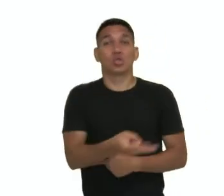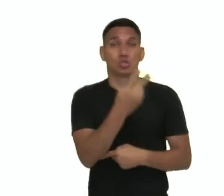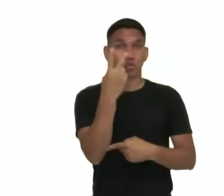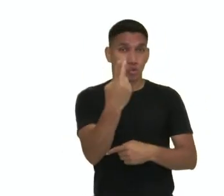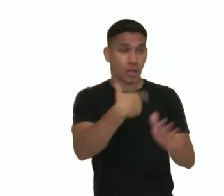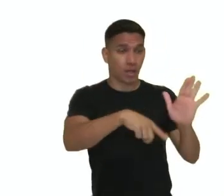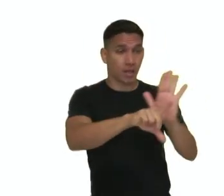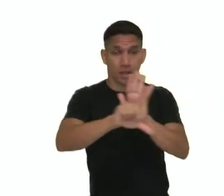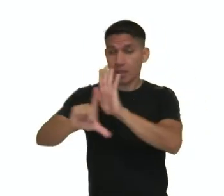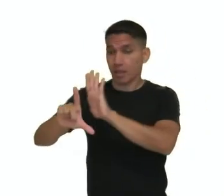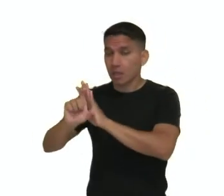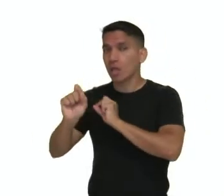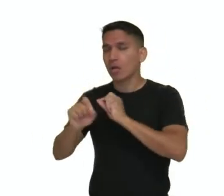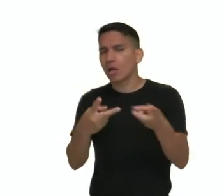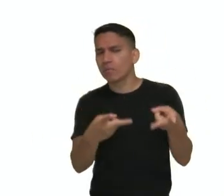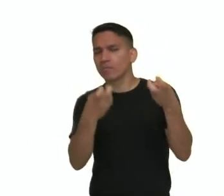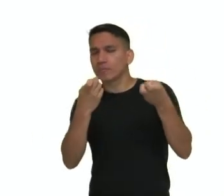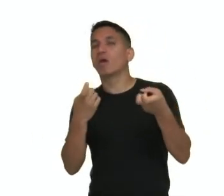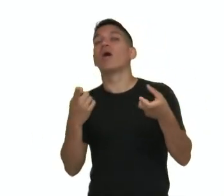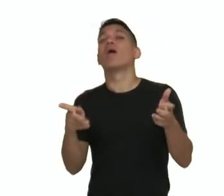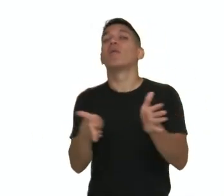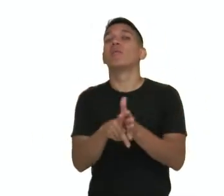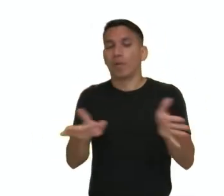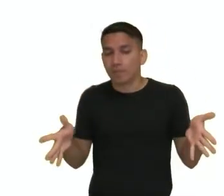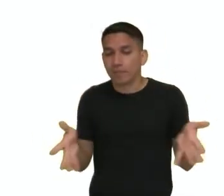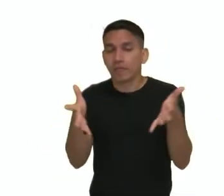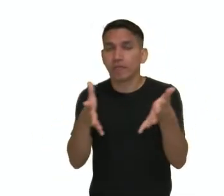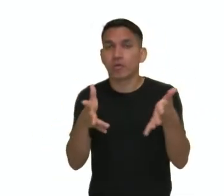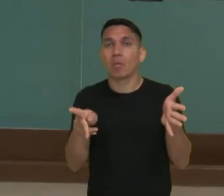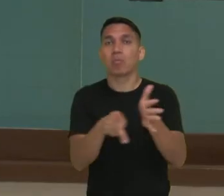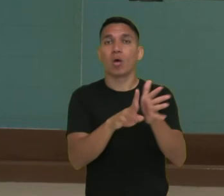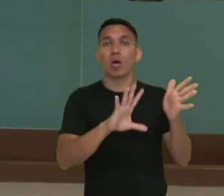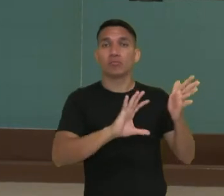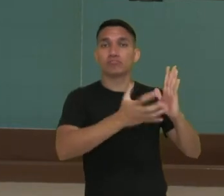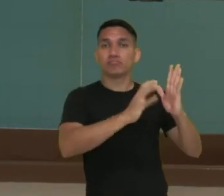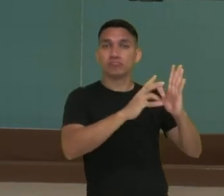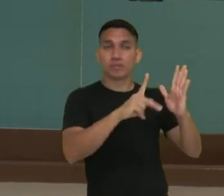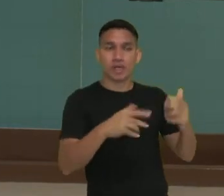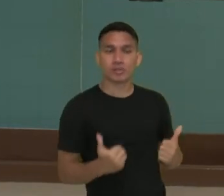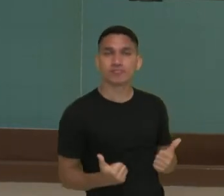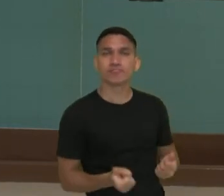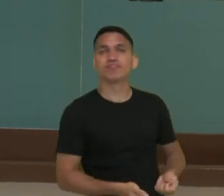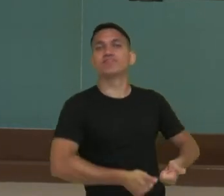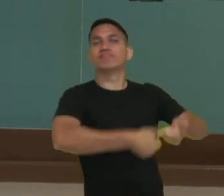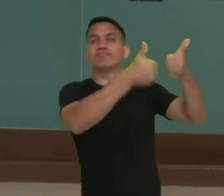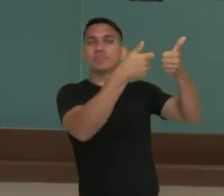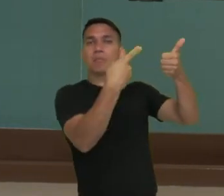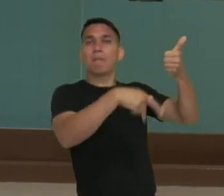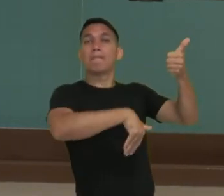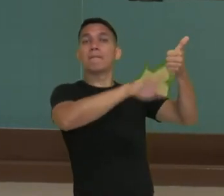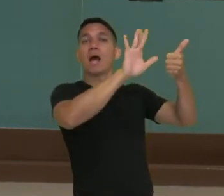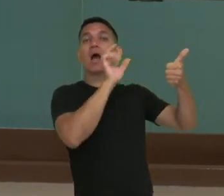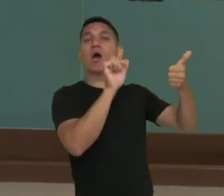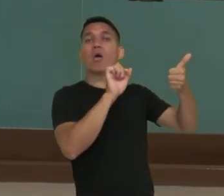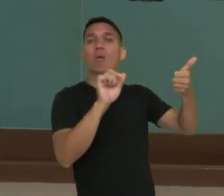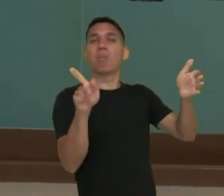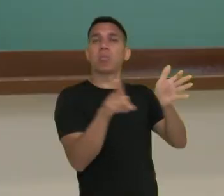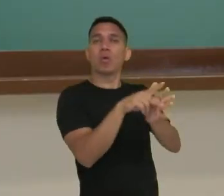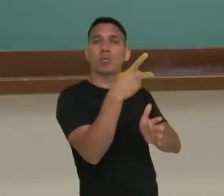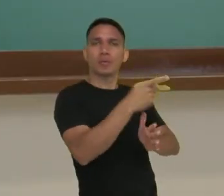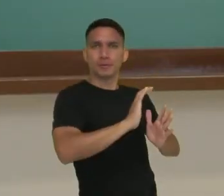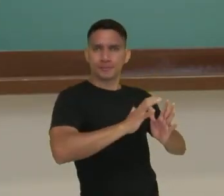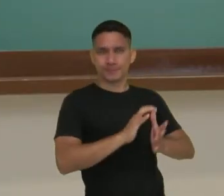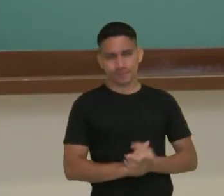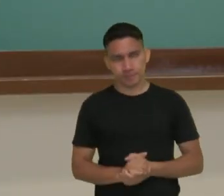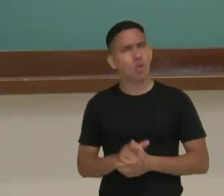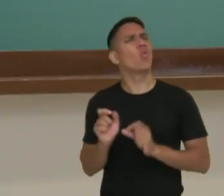leis que visavam o fortalecimento do seu poder, né, dando um poder centralizado, né, àquele partido. O que eles